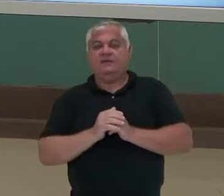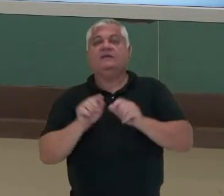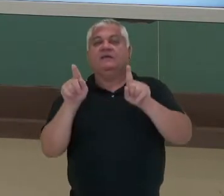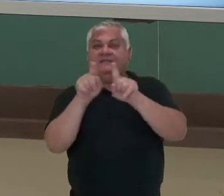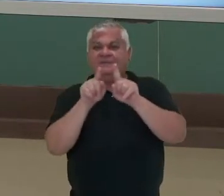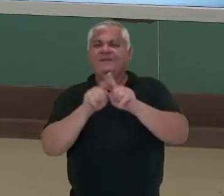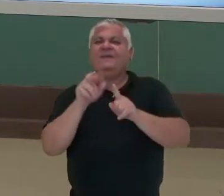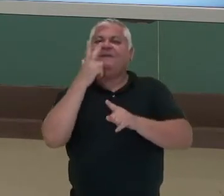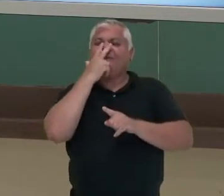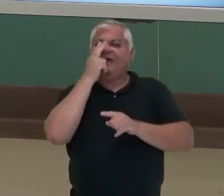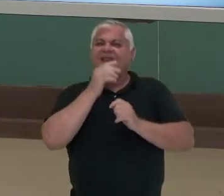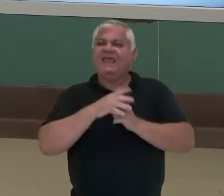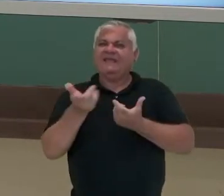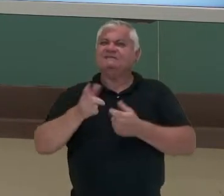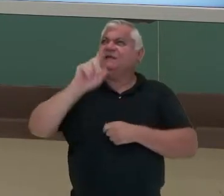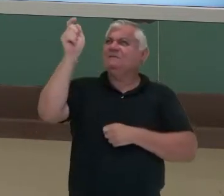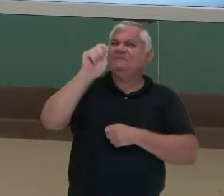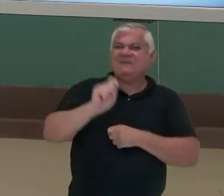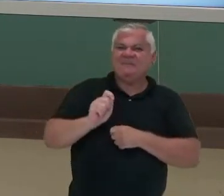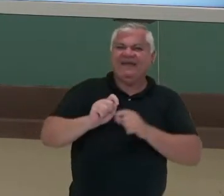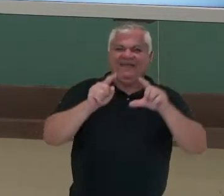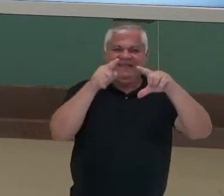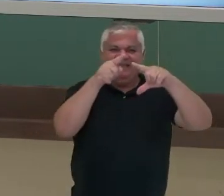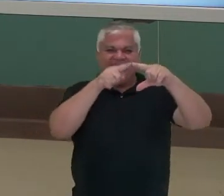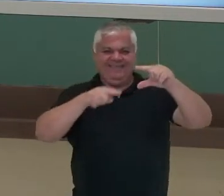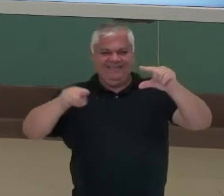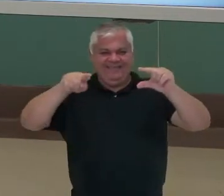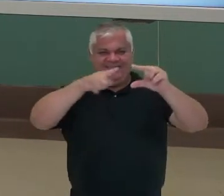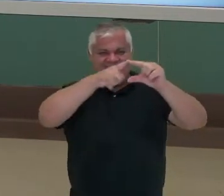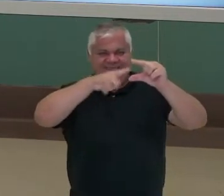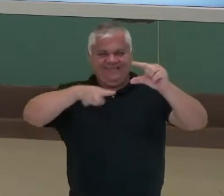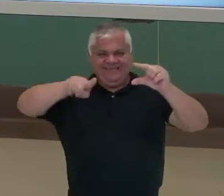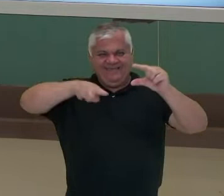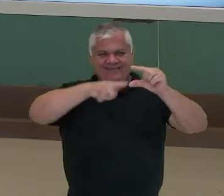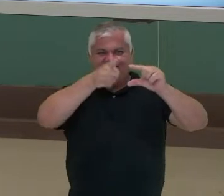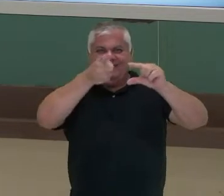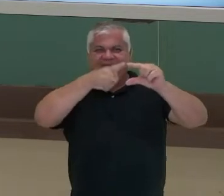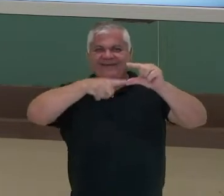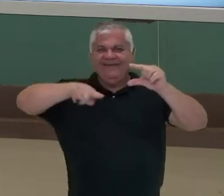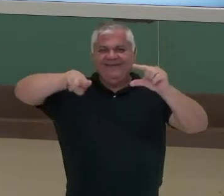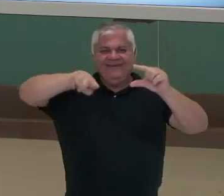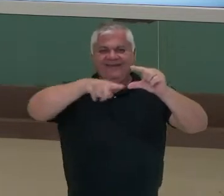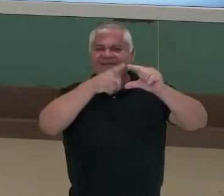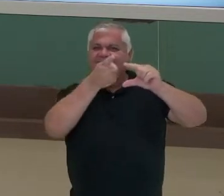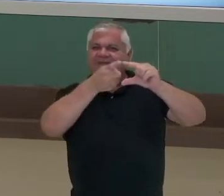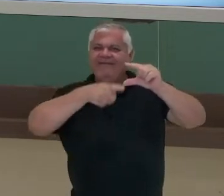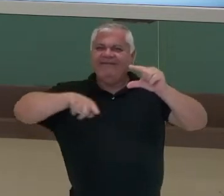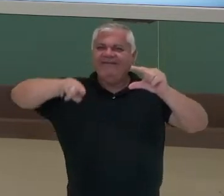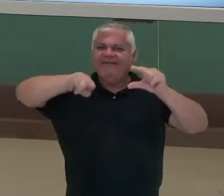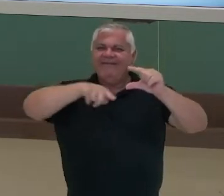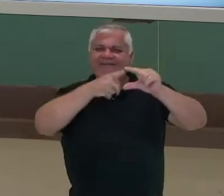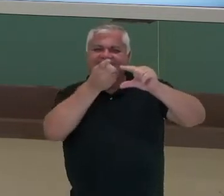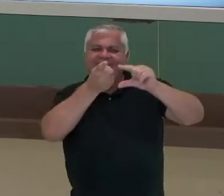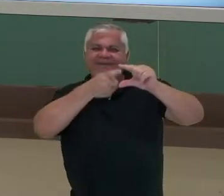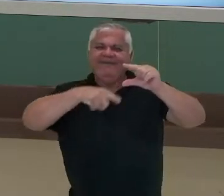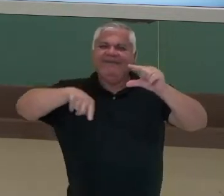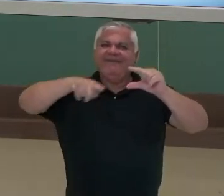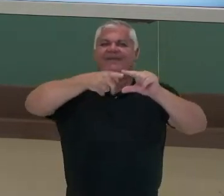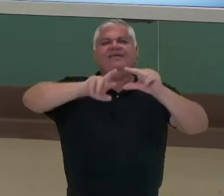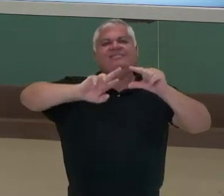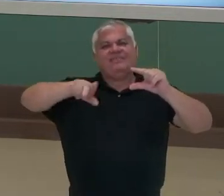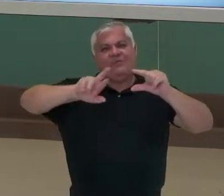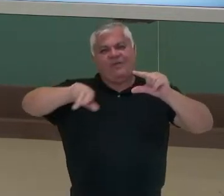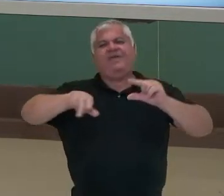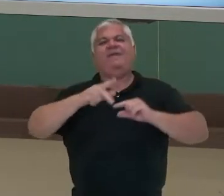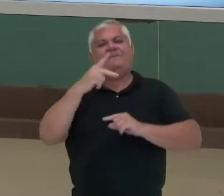esse daqui, ó, que tem um dos lados aqui retos, vai ter esta parte que não é reta, é arredondada, e ele vai entrar